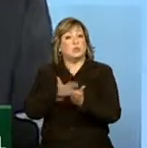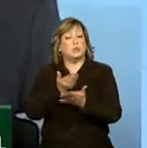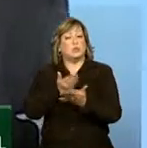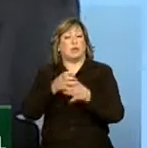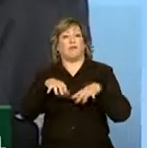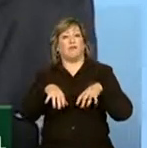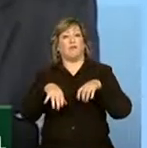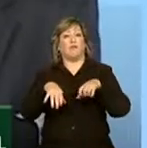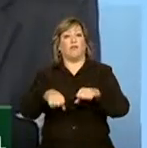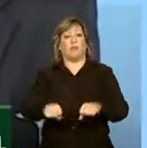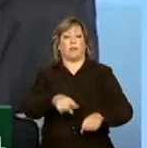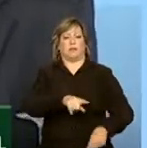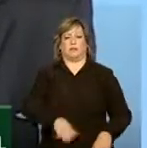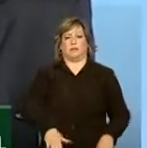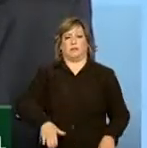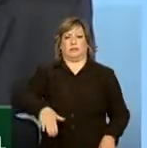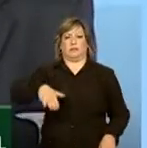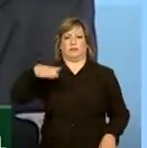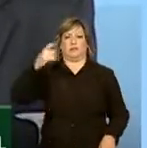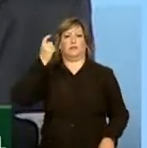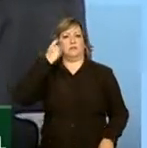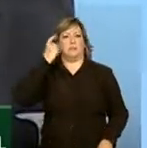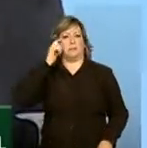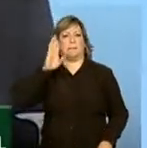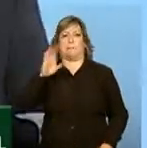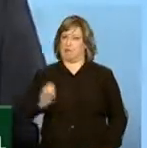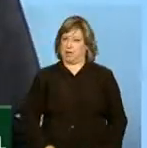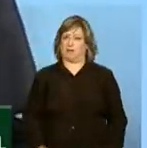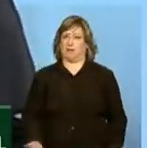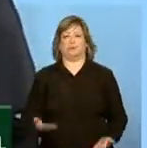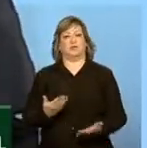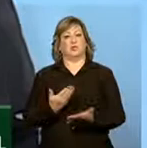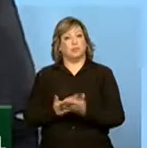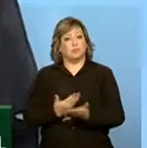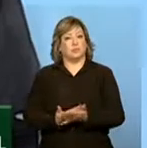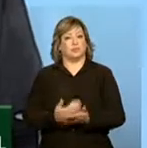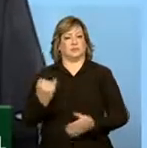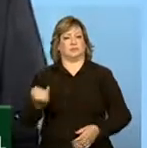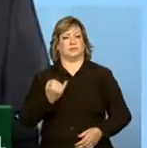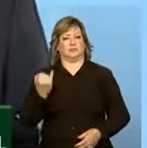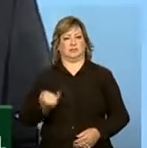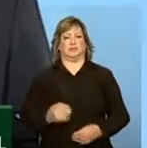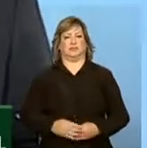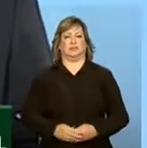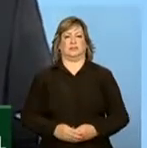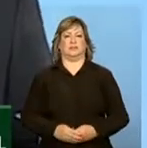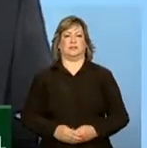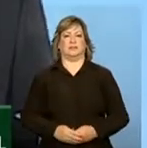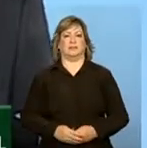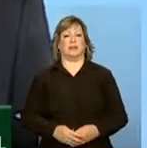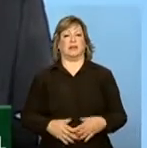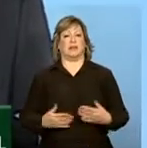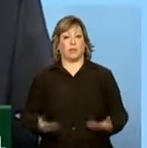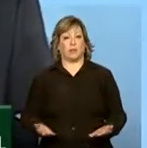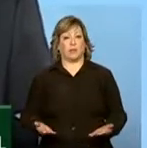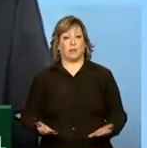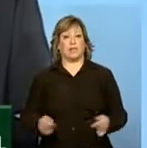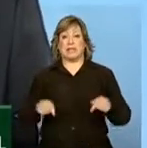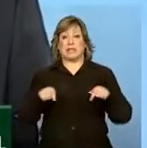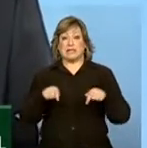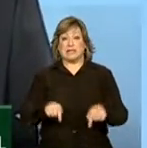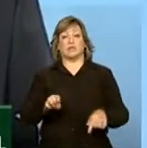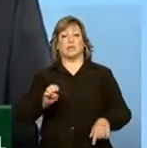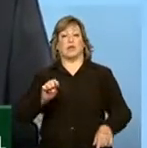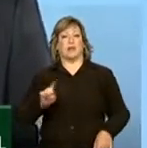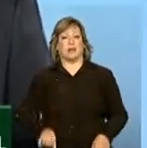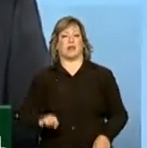da personalidade é fundamental e a capacitação. Então, isto é a